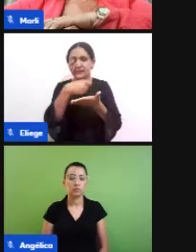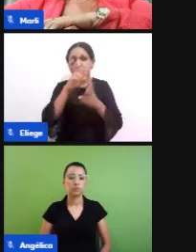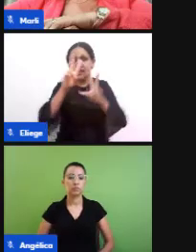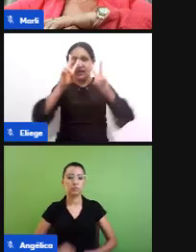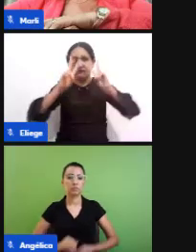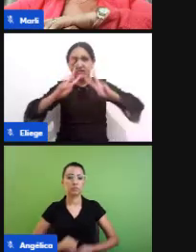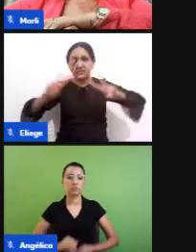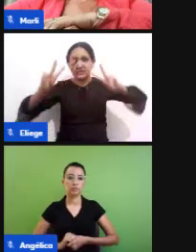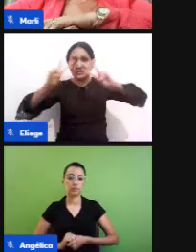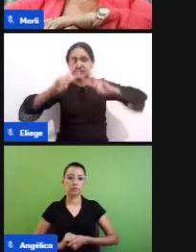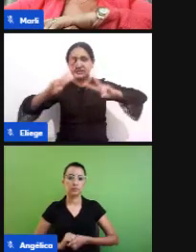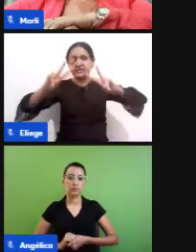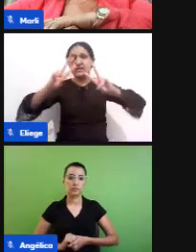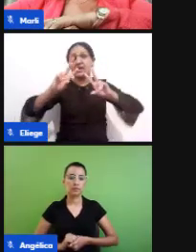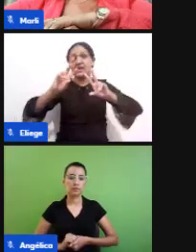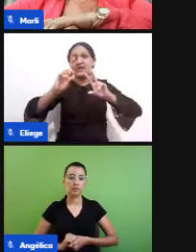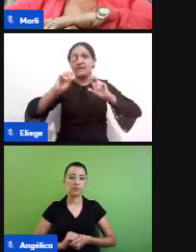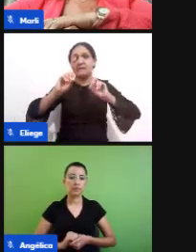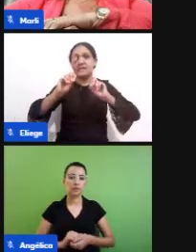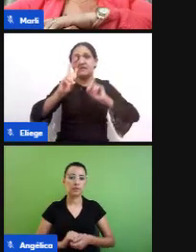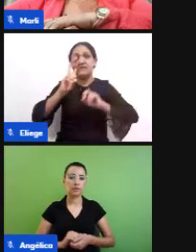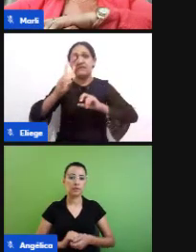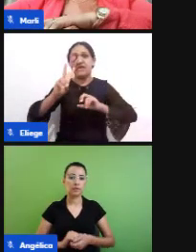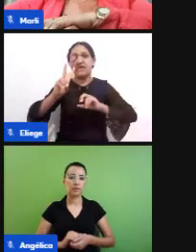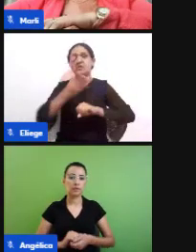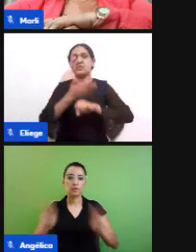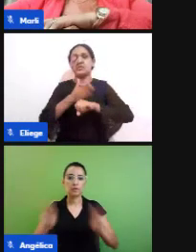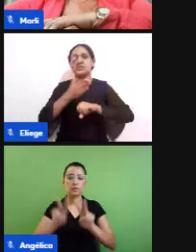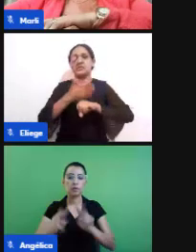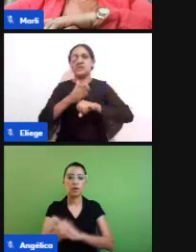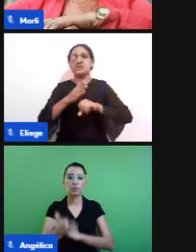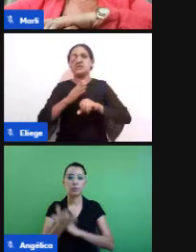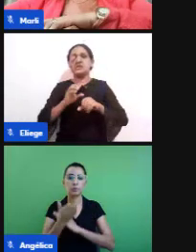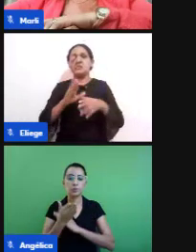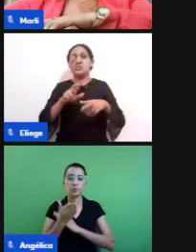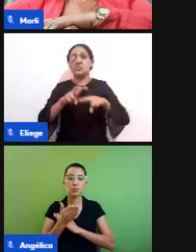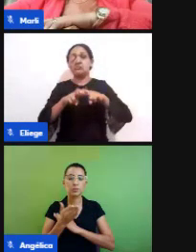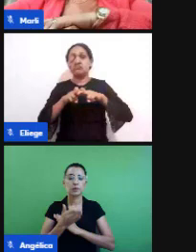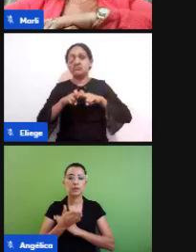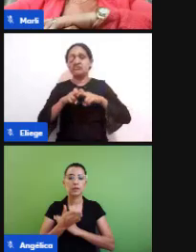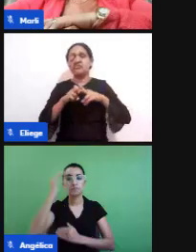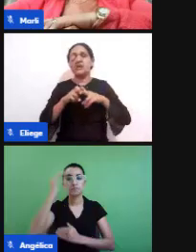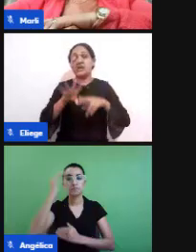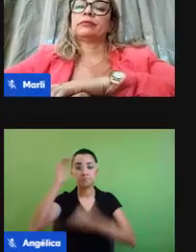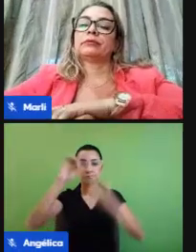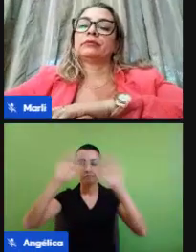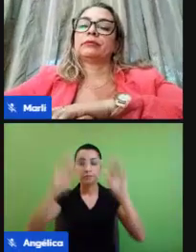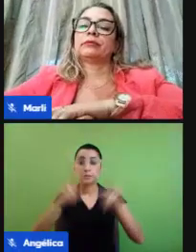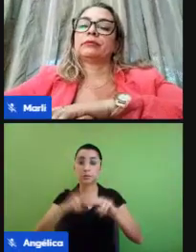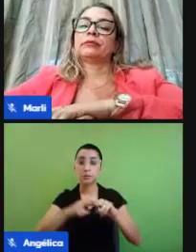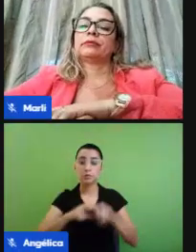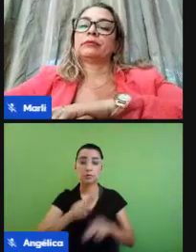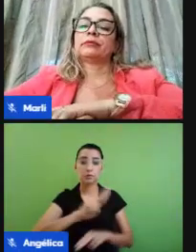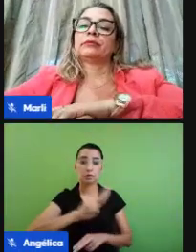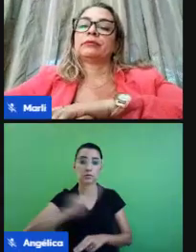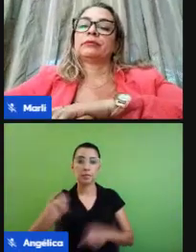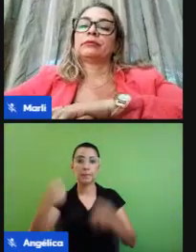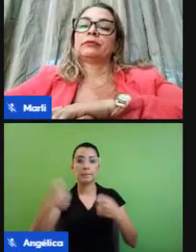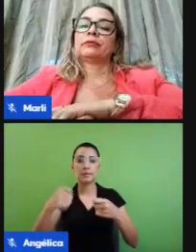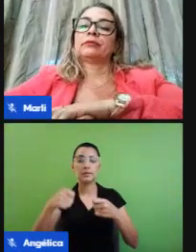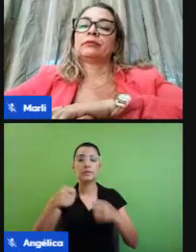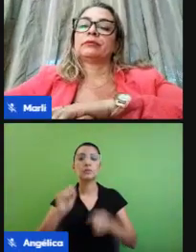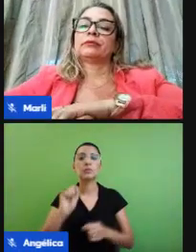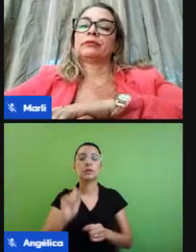da construção desse processo. Por este motivo, é importante que os nomes estejam nos crachás ou nas